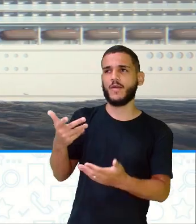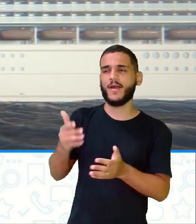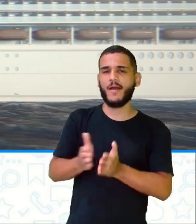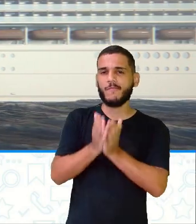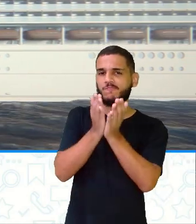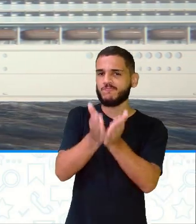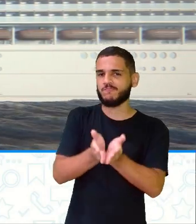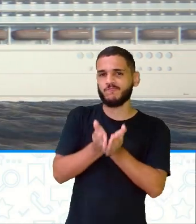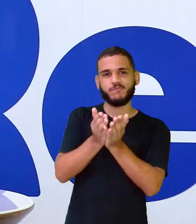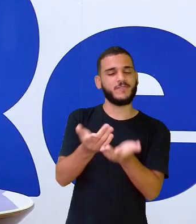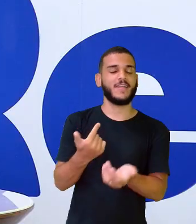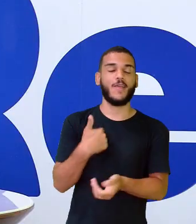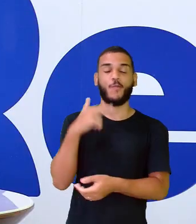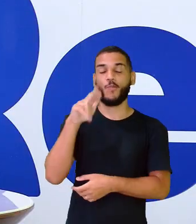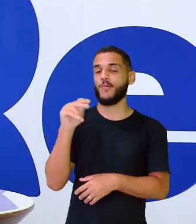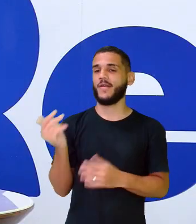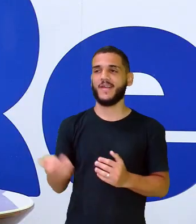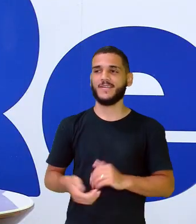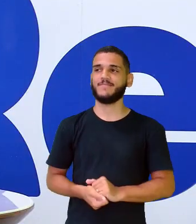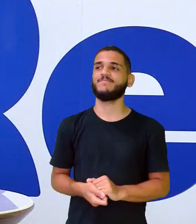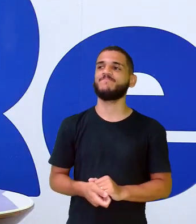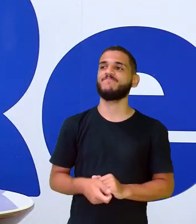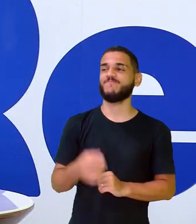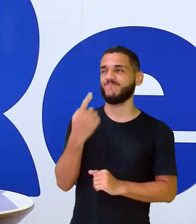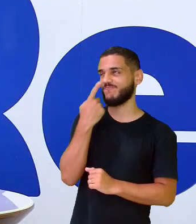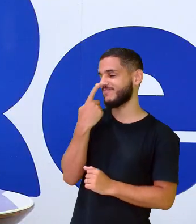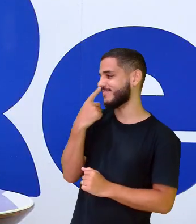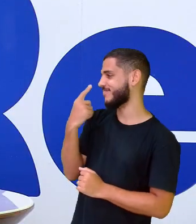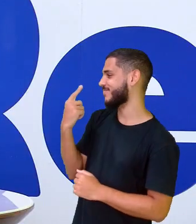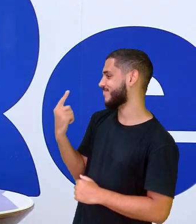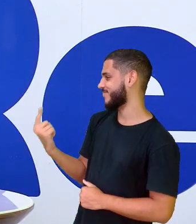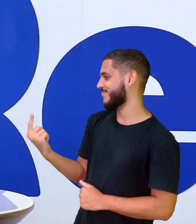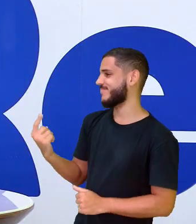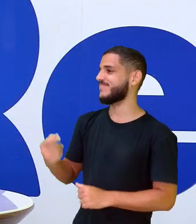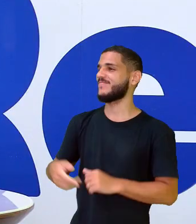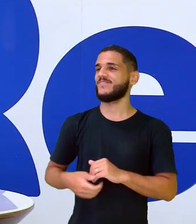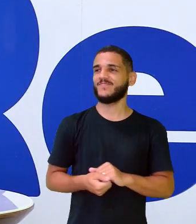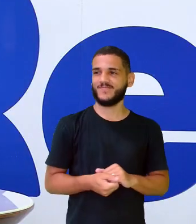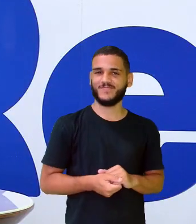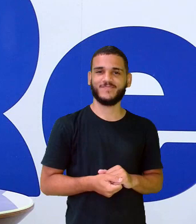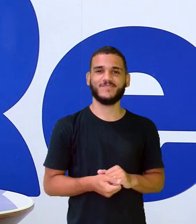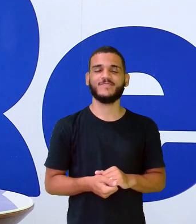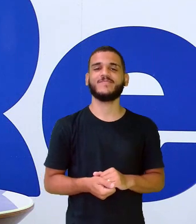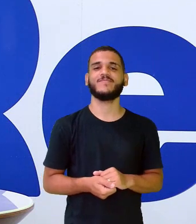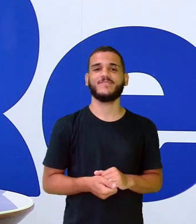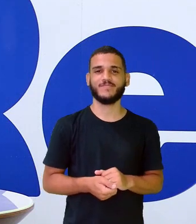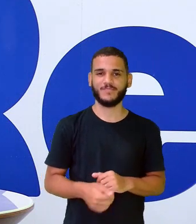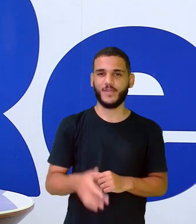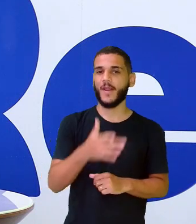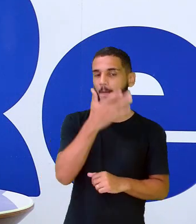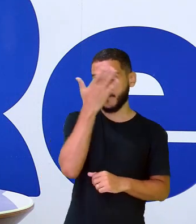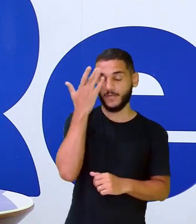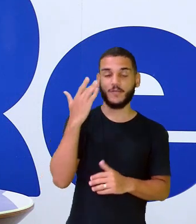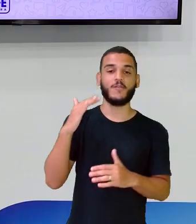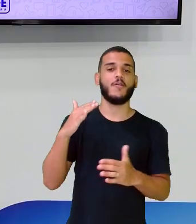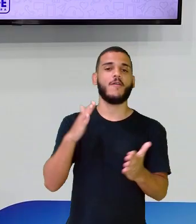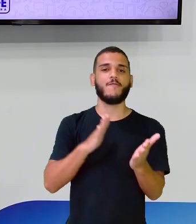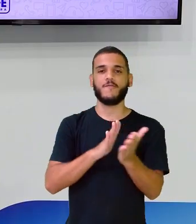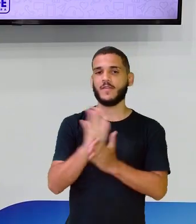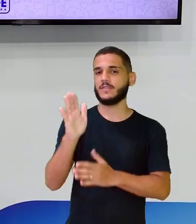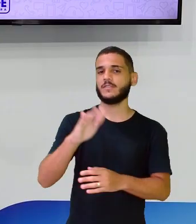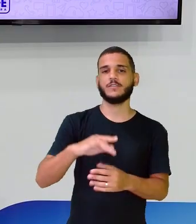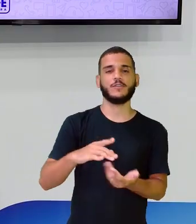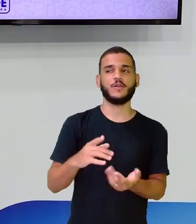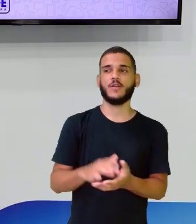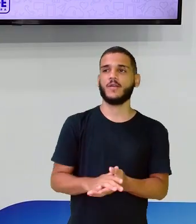assim, professora Eli? Não. No assim, transatlântico? Não, de um transatlântico que gosta, as pessoas passam, né? Dias. É. Tem gente que passa um